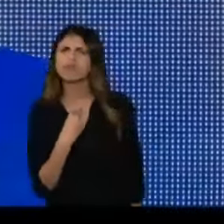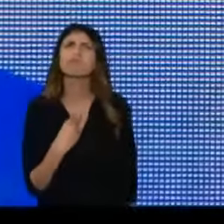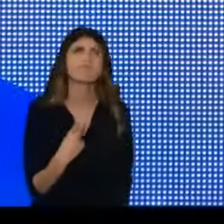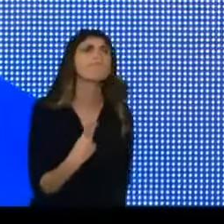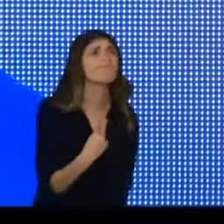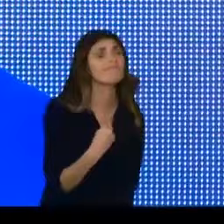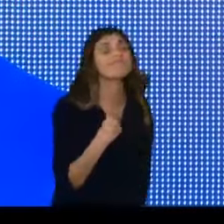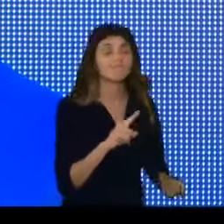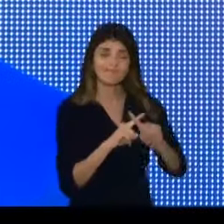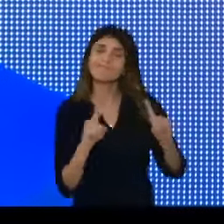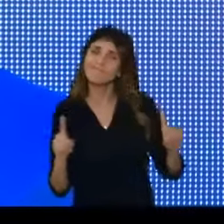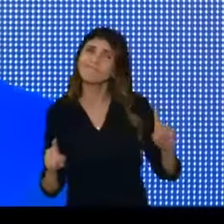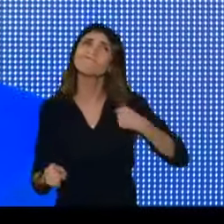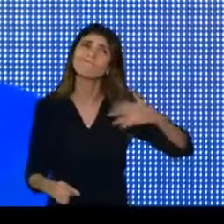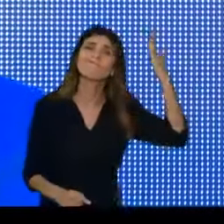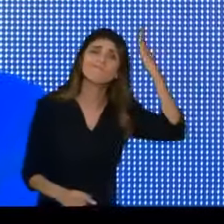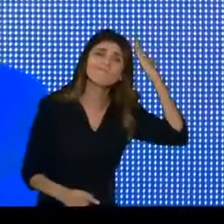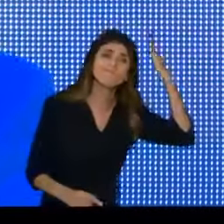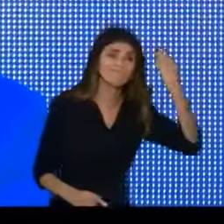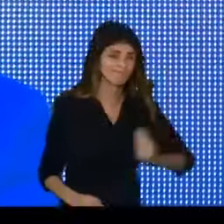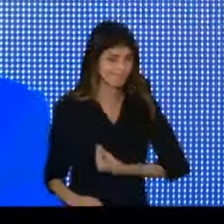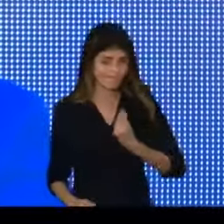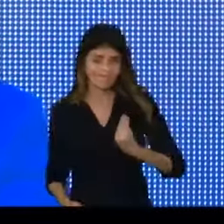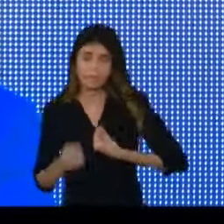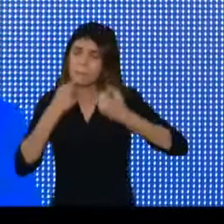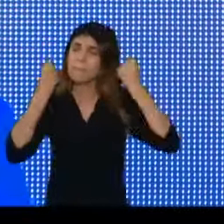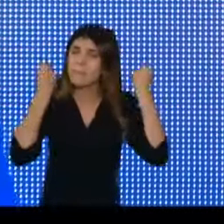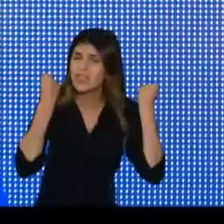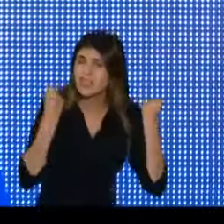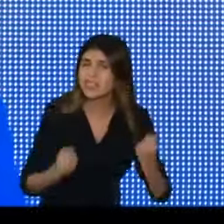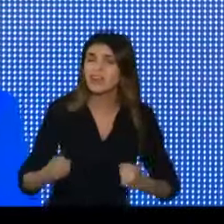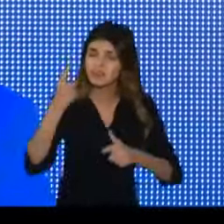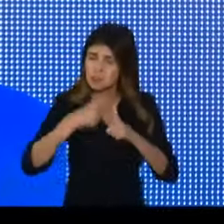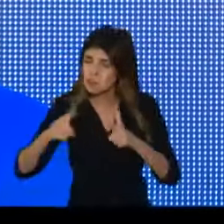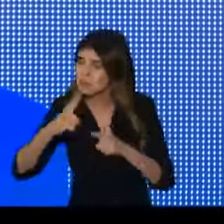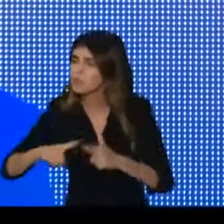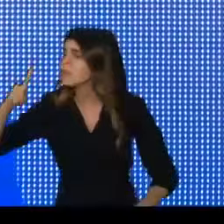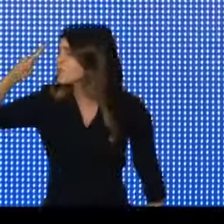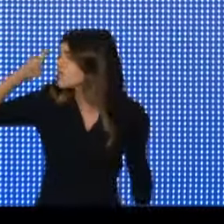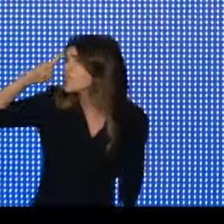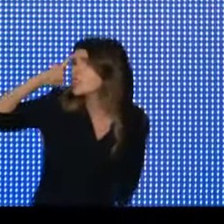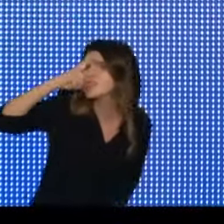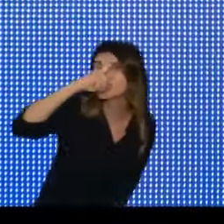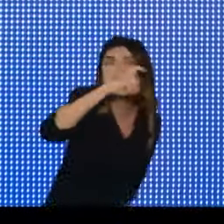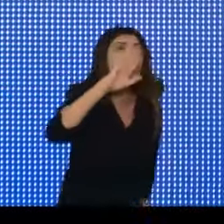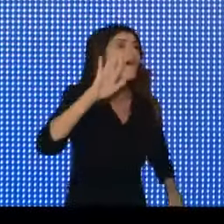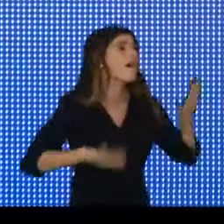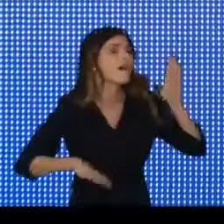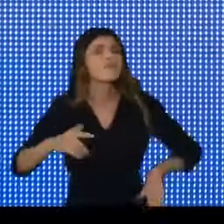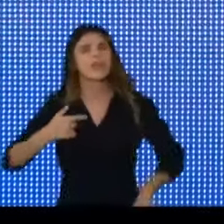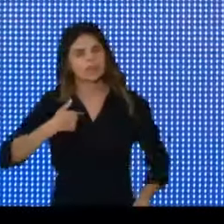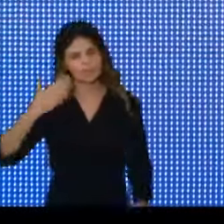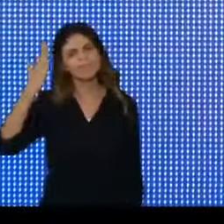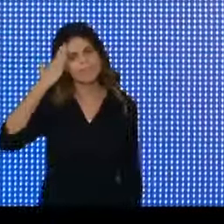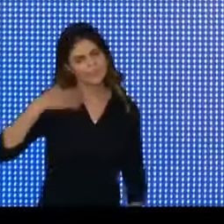Eu sei que a cruz que me deste, Senhor, é só minha, só eu